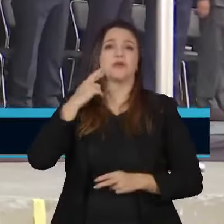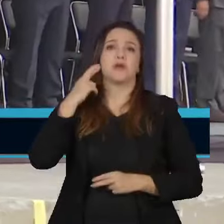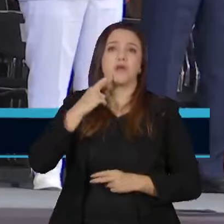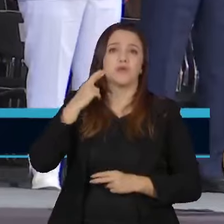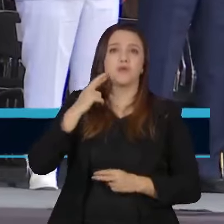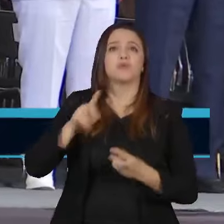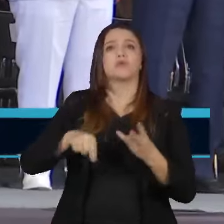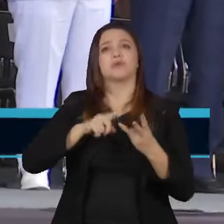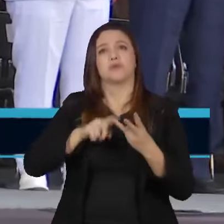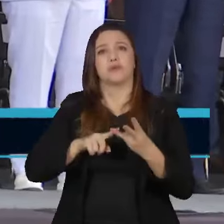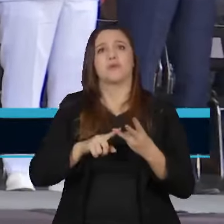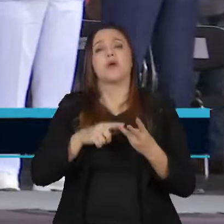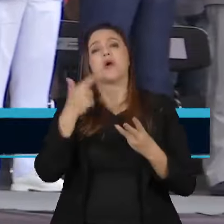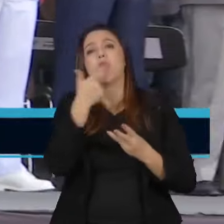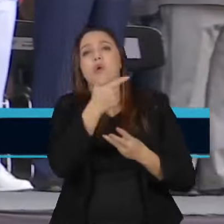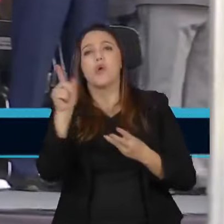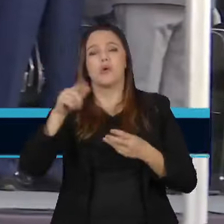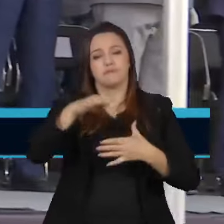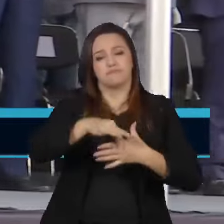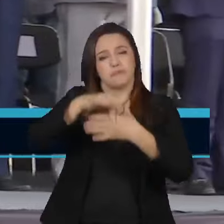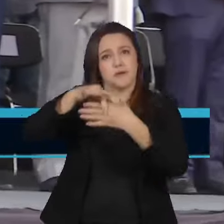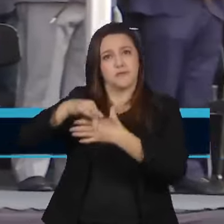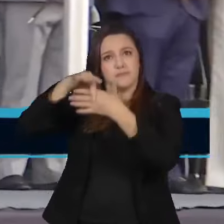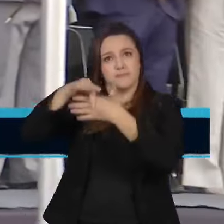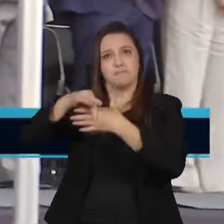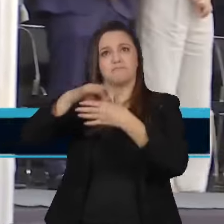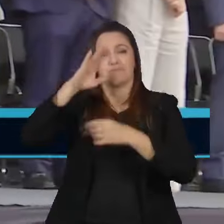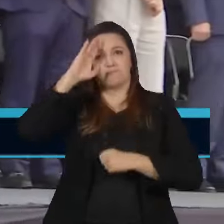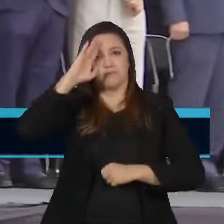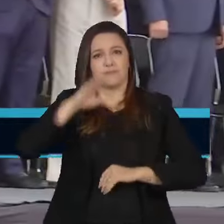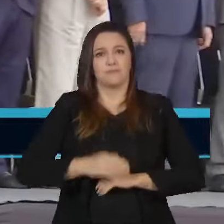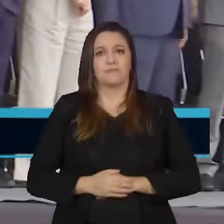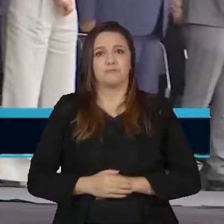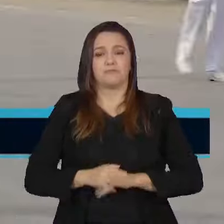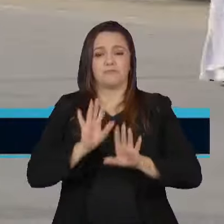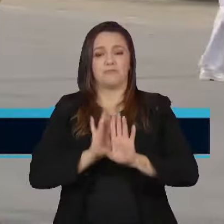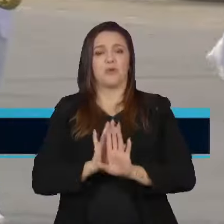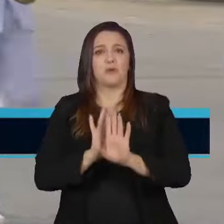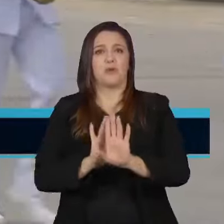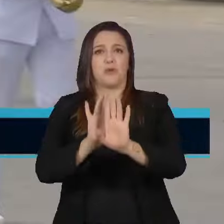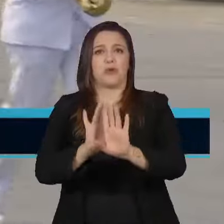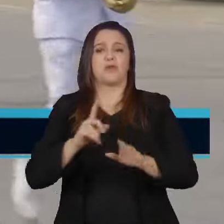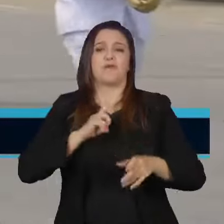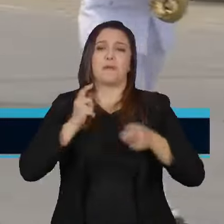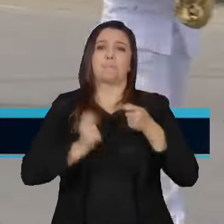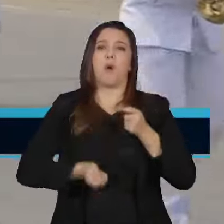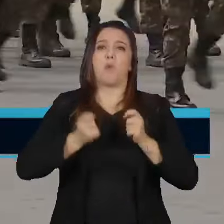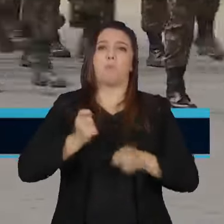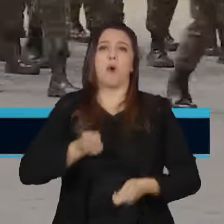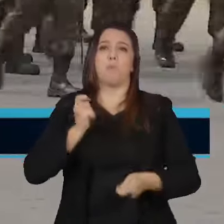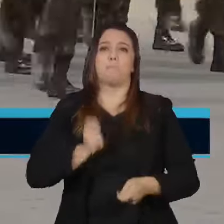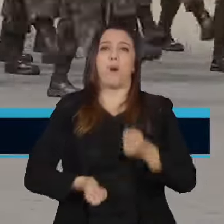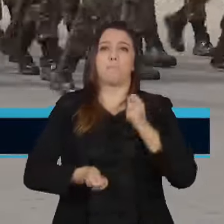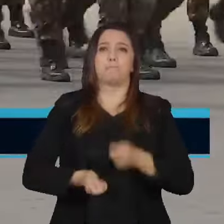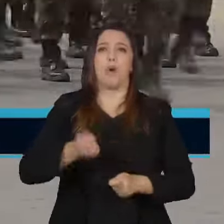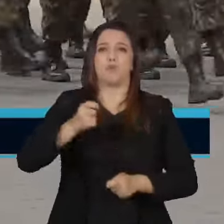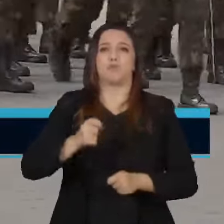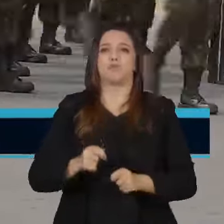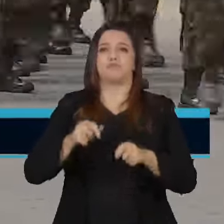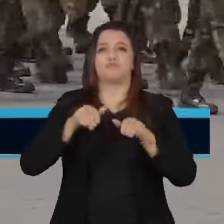Nunes e outras autoridades civis e militares. O público acompanhou a passagem de bandas,